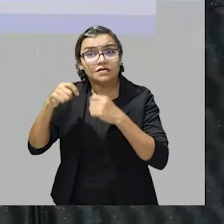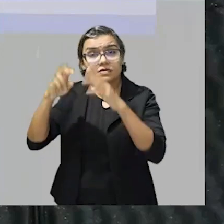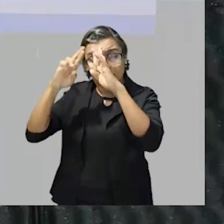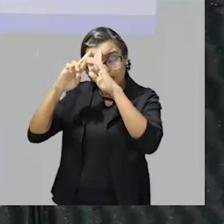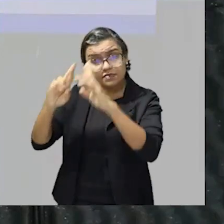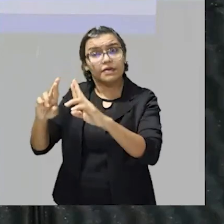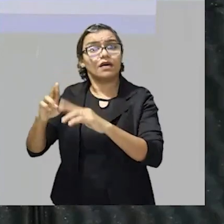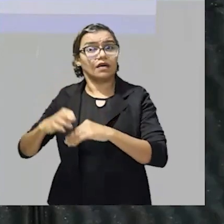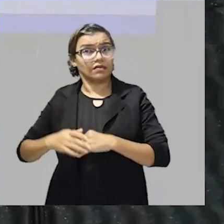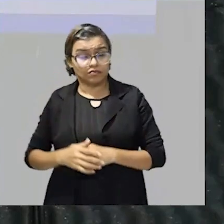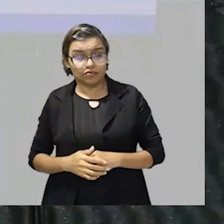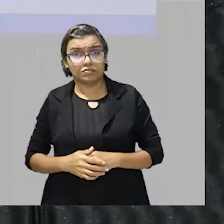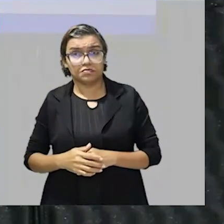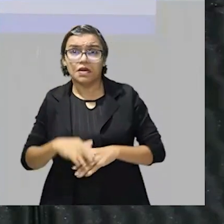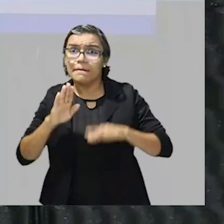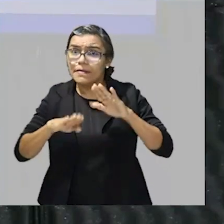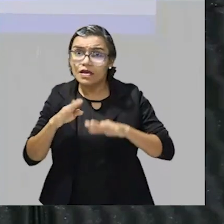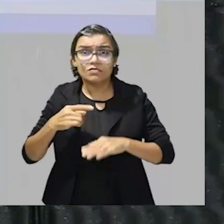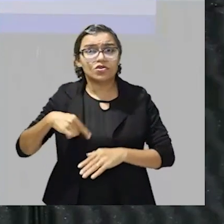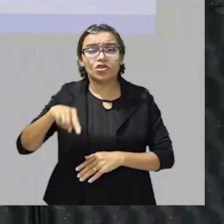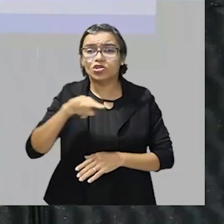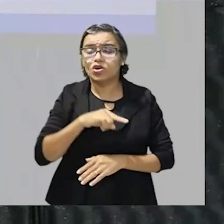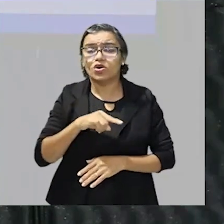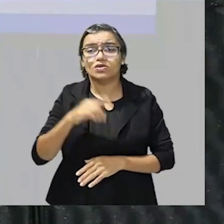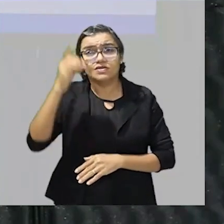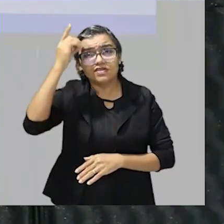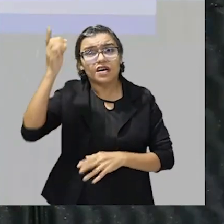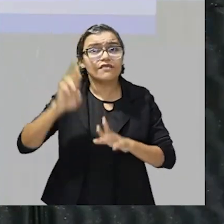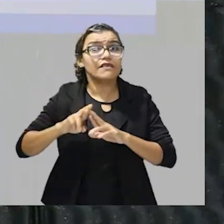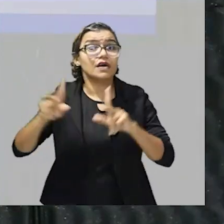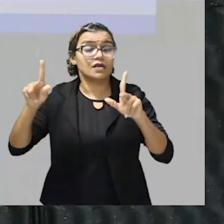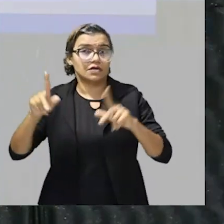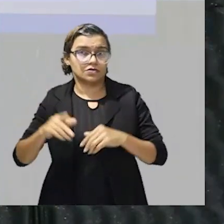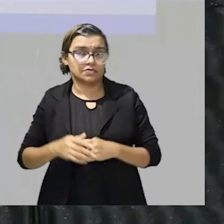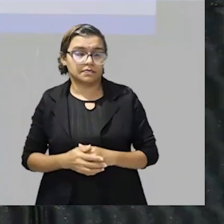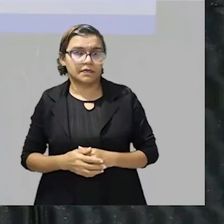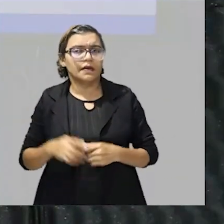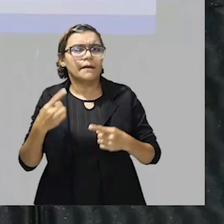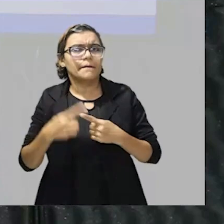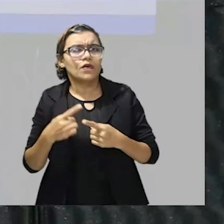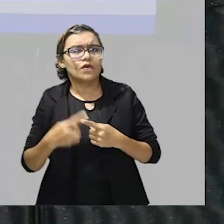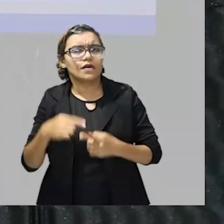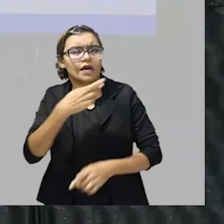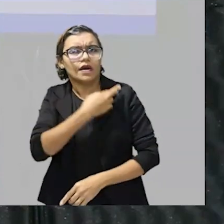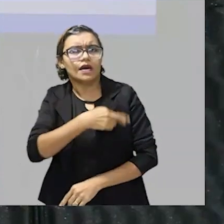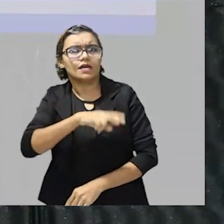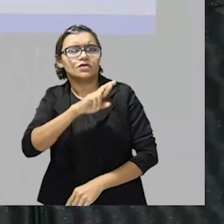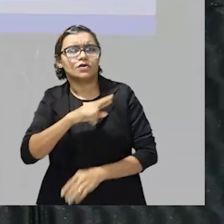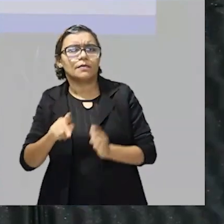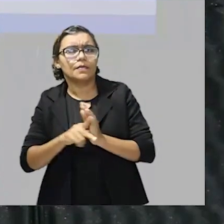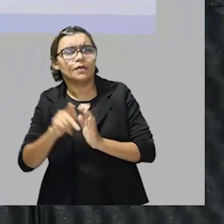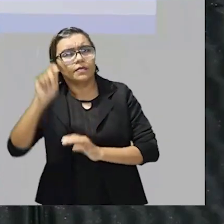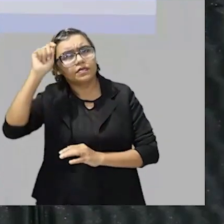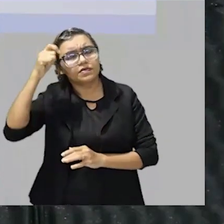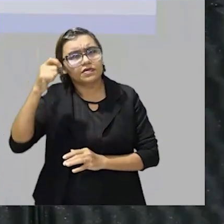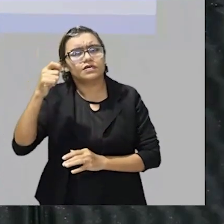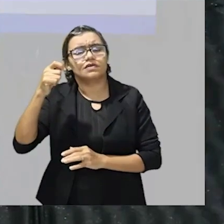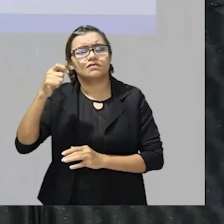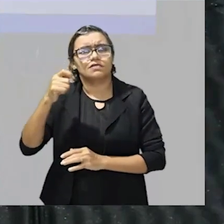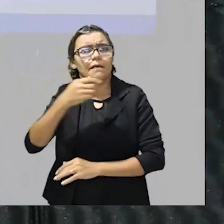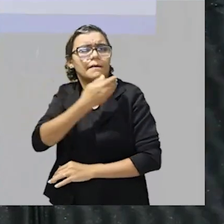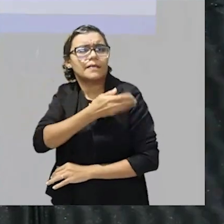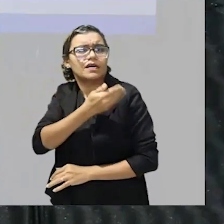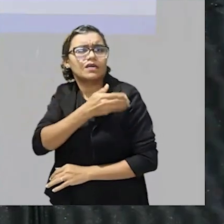mesmo que a gente não combina as nossas ideias Porque que as religiões de matriz africana tem sofrido